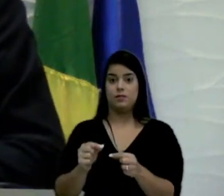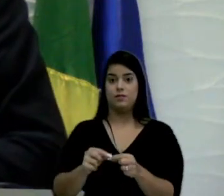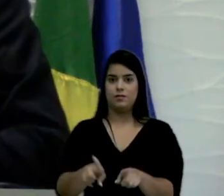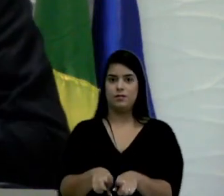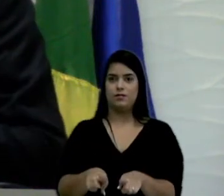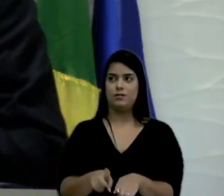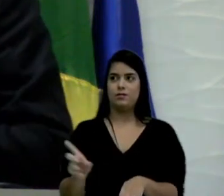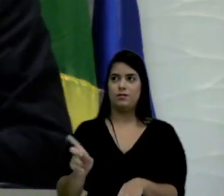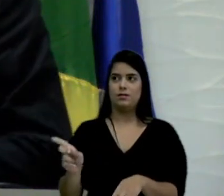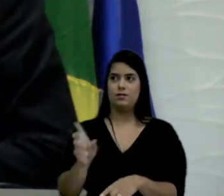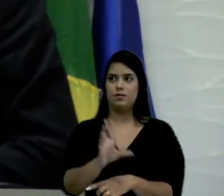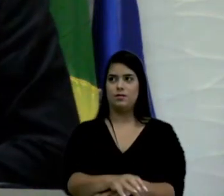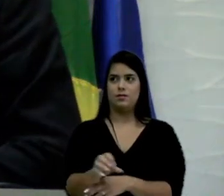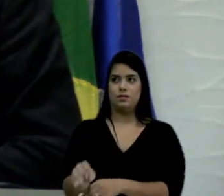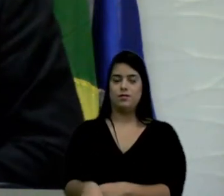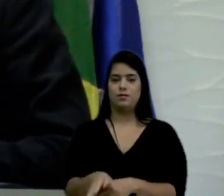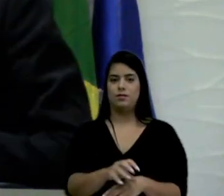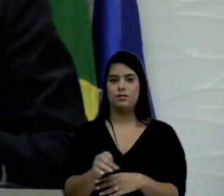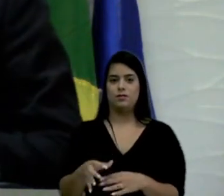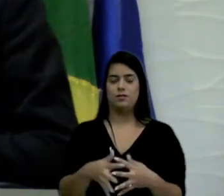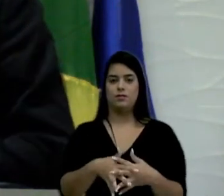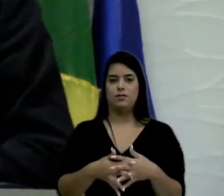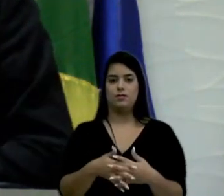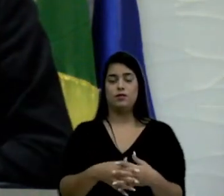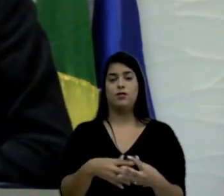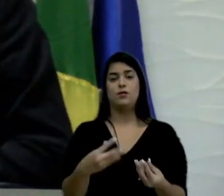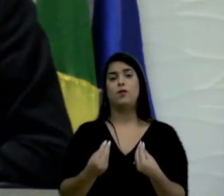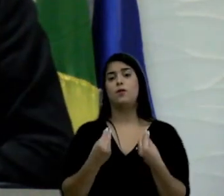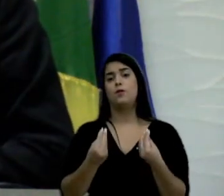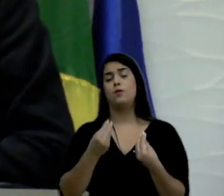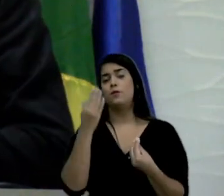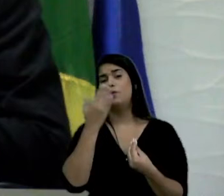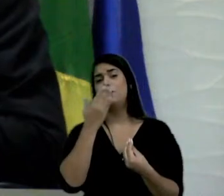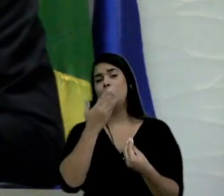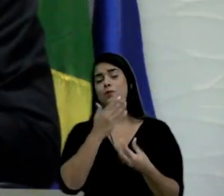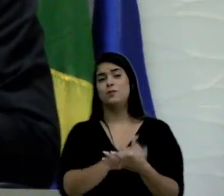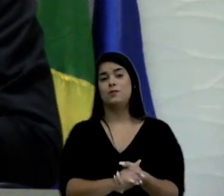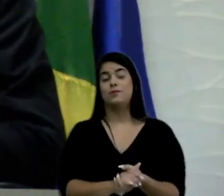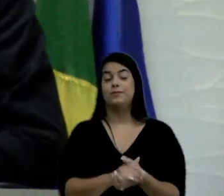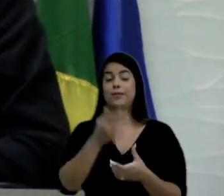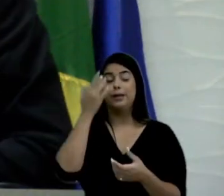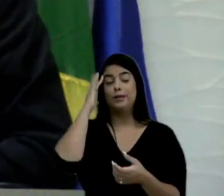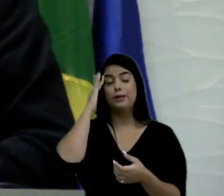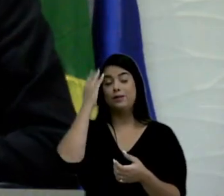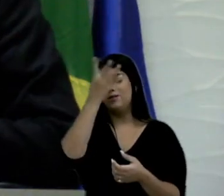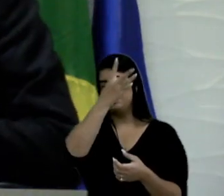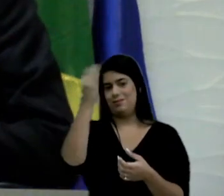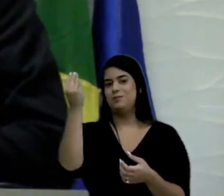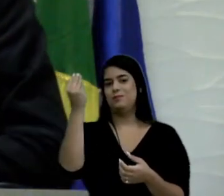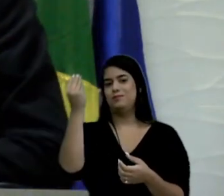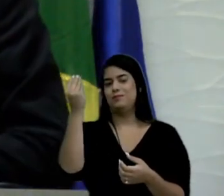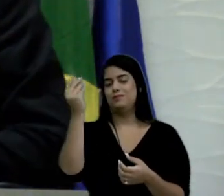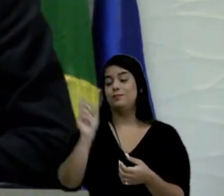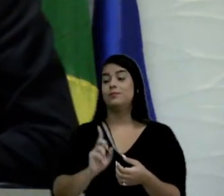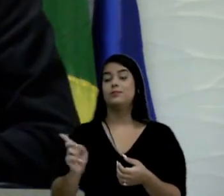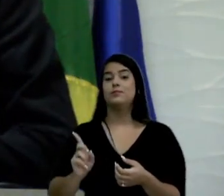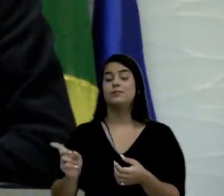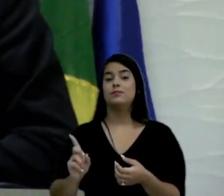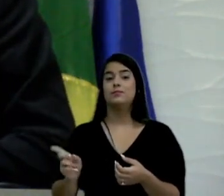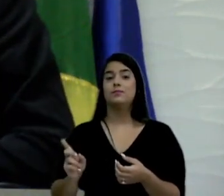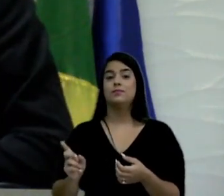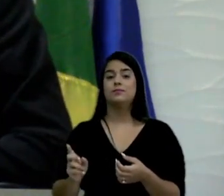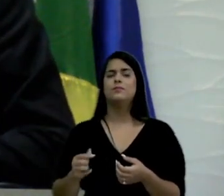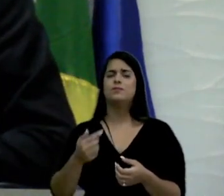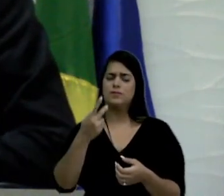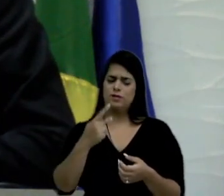ar como é que se não viu as arações de terra eu acho que ele esqueceu que ele estava e eu estava